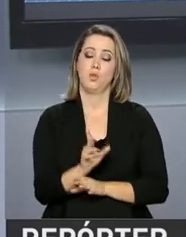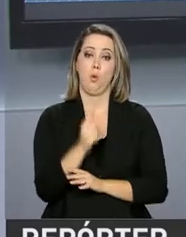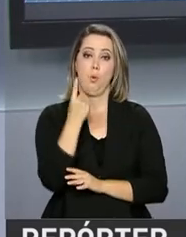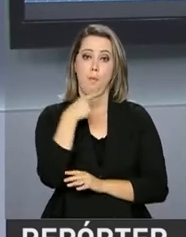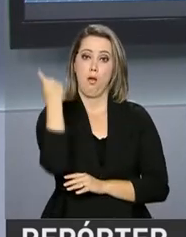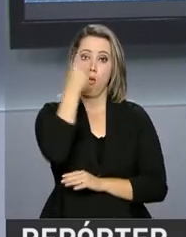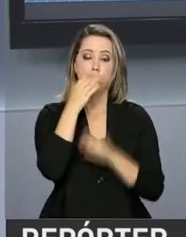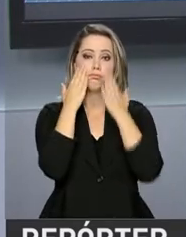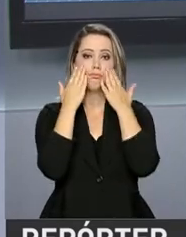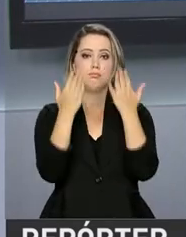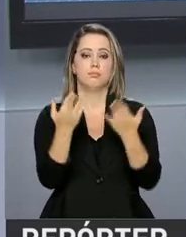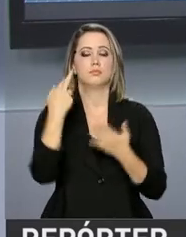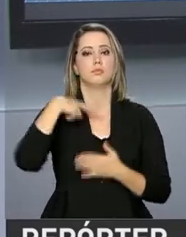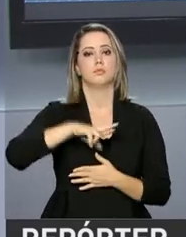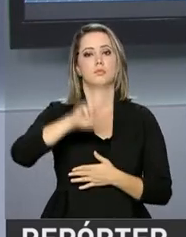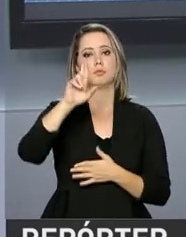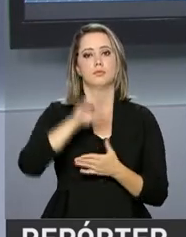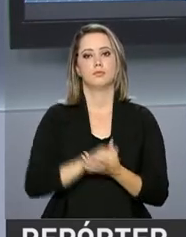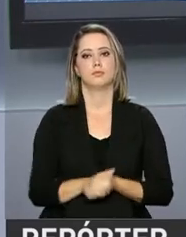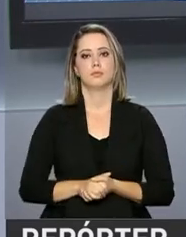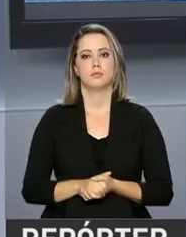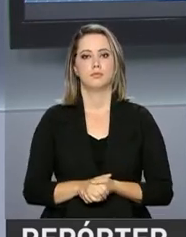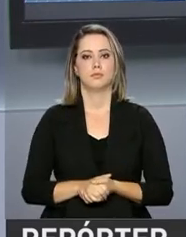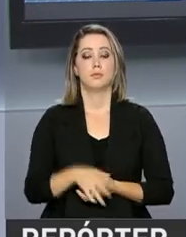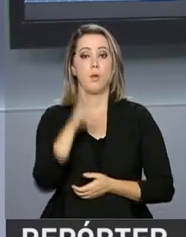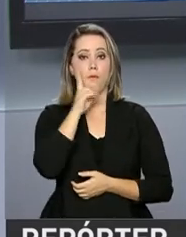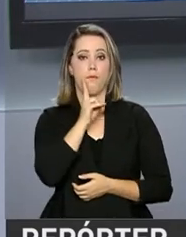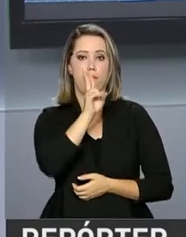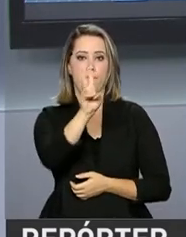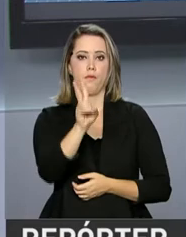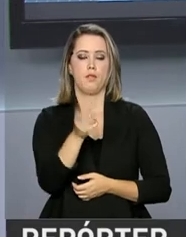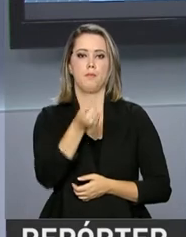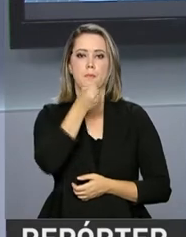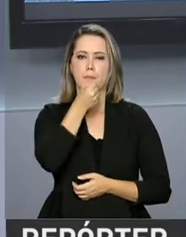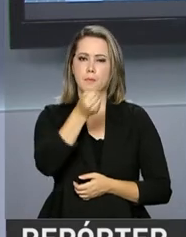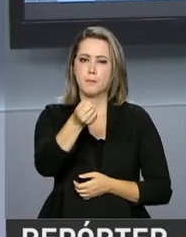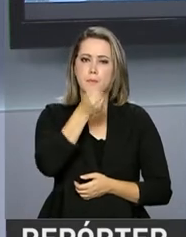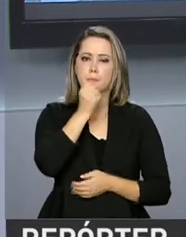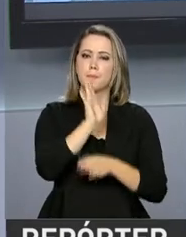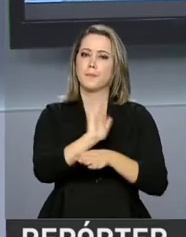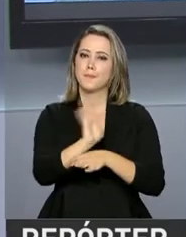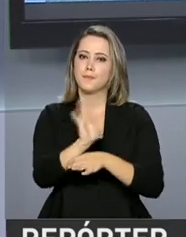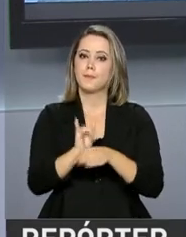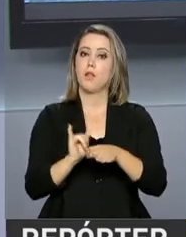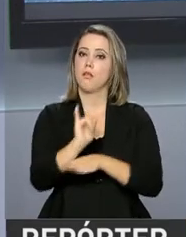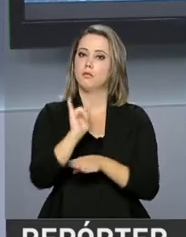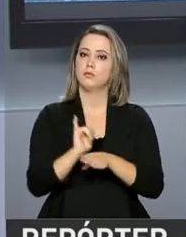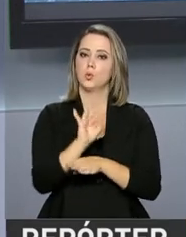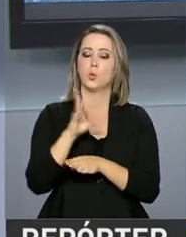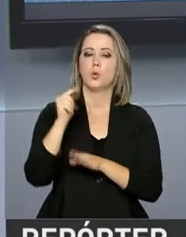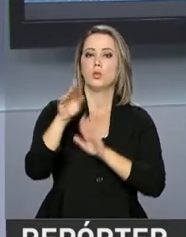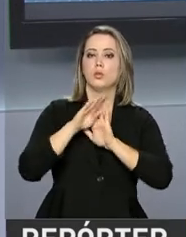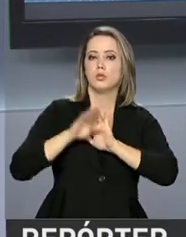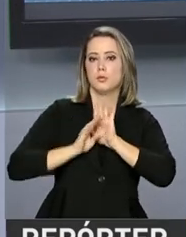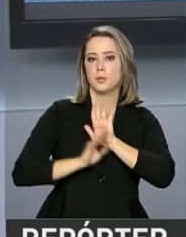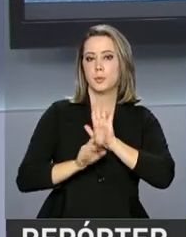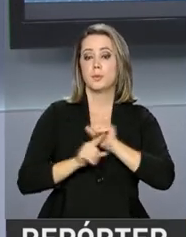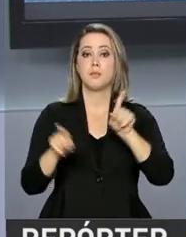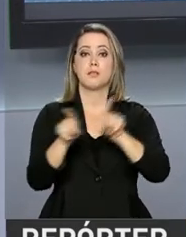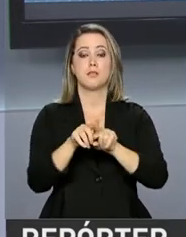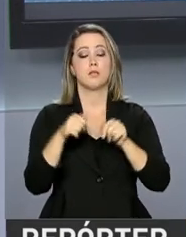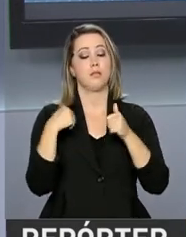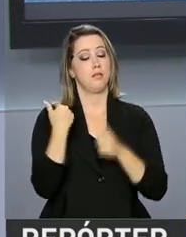em uma hora na próxima edição do repórter nbr você pode rever as reportagens no youtube toda a programação também